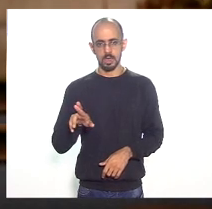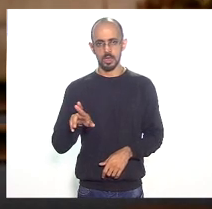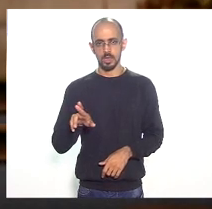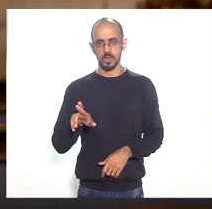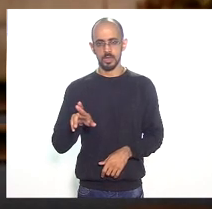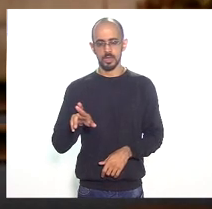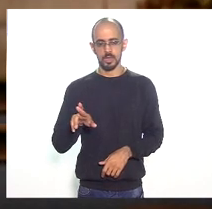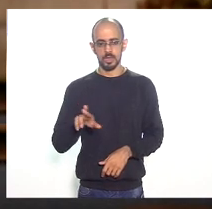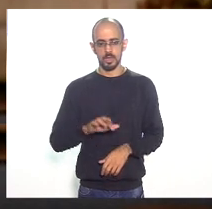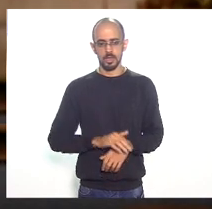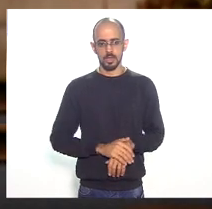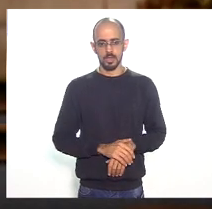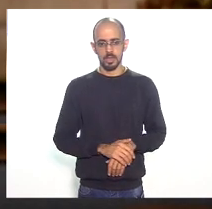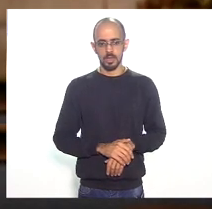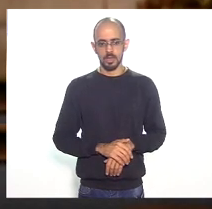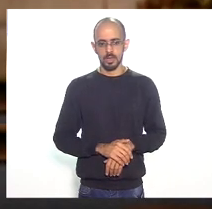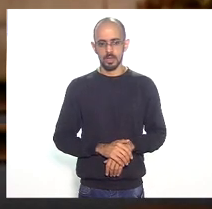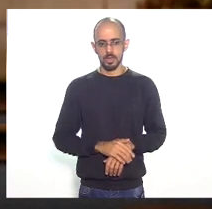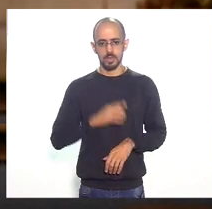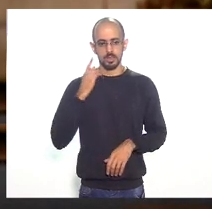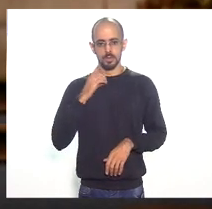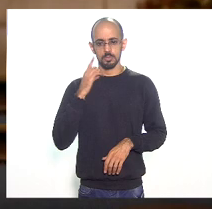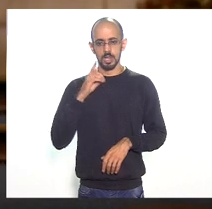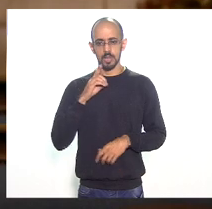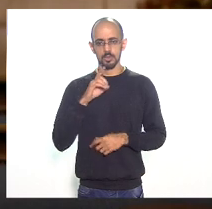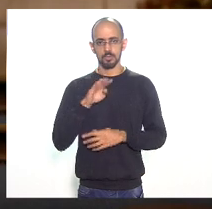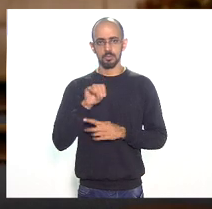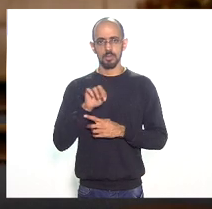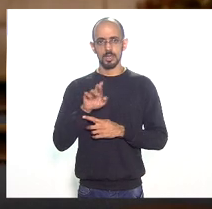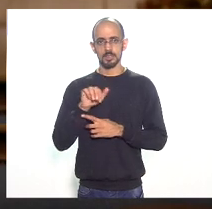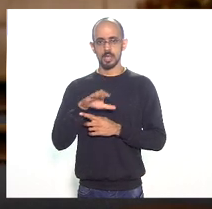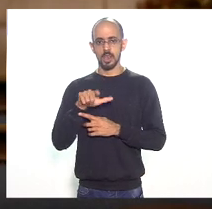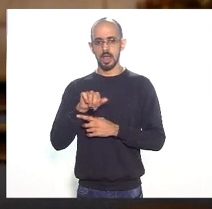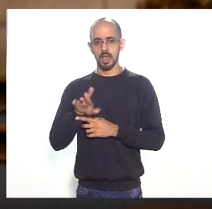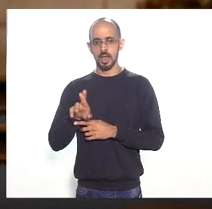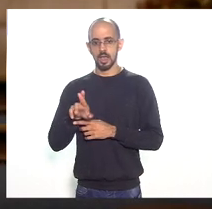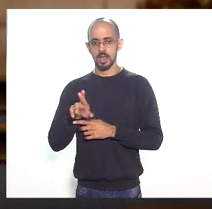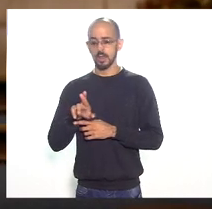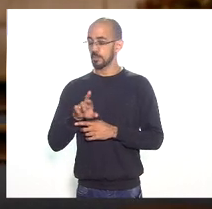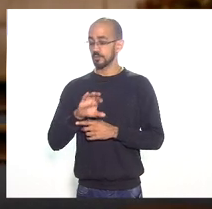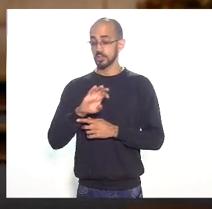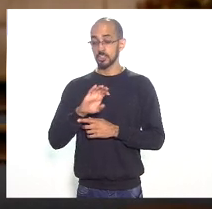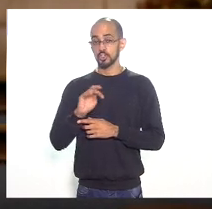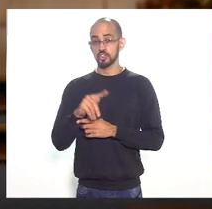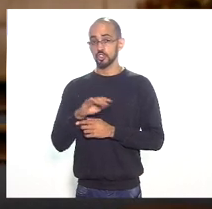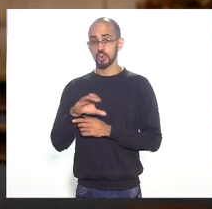Vamos lá. Deputado Rodrigo Bacelar. Deputado Chico Machado.